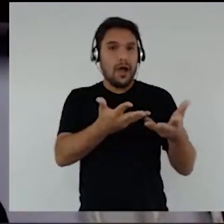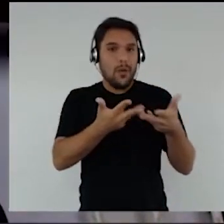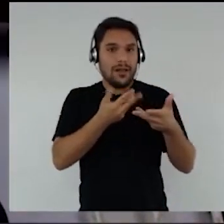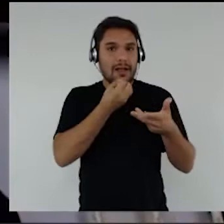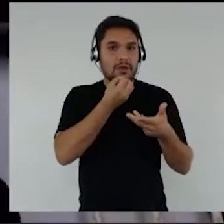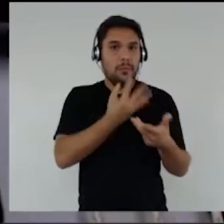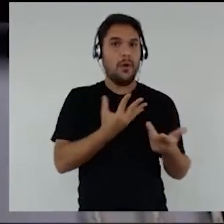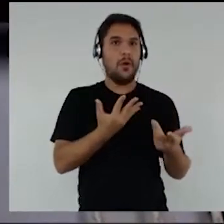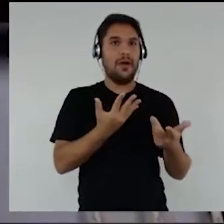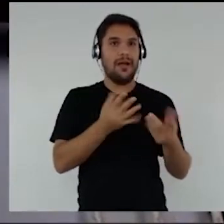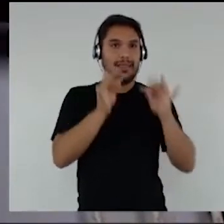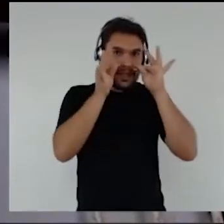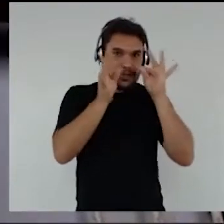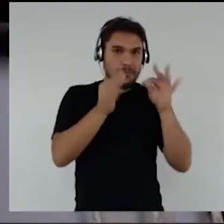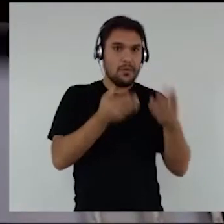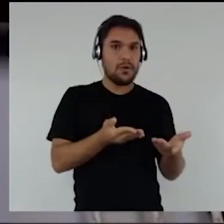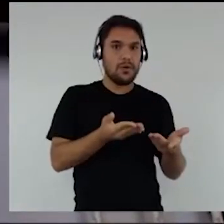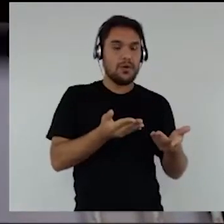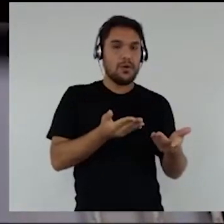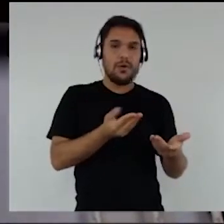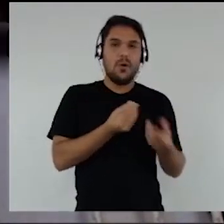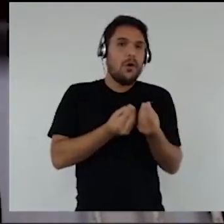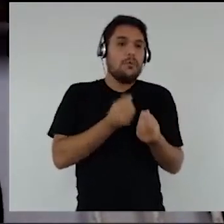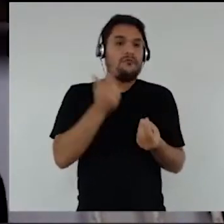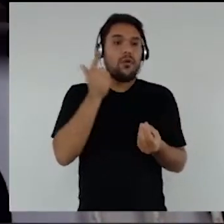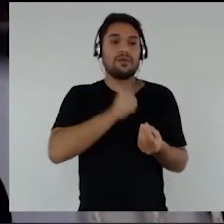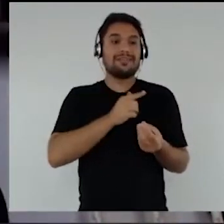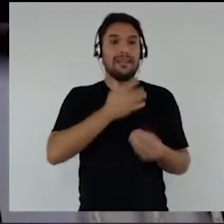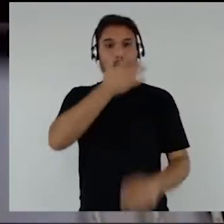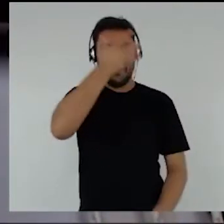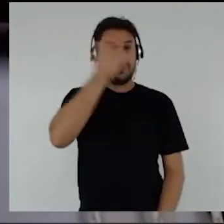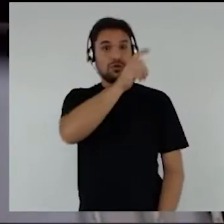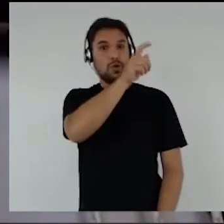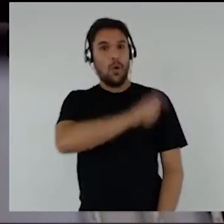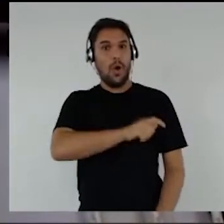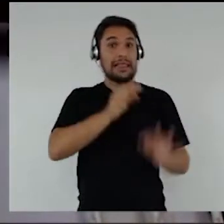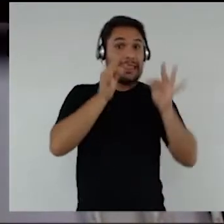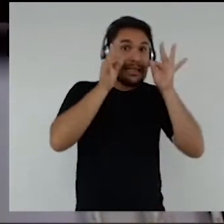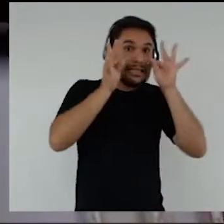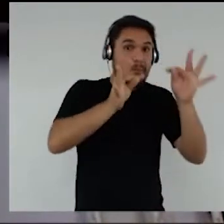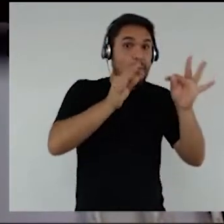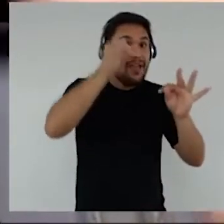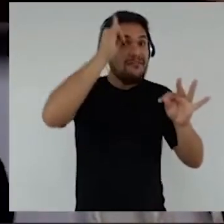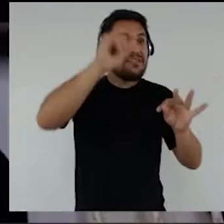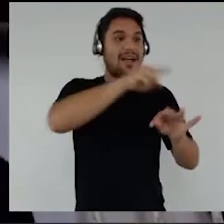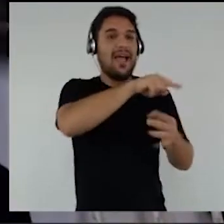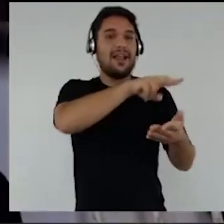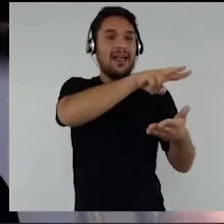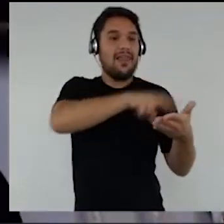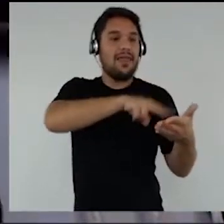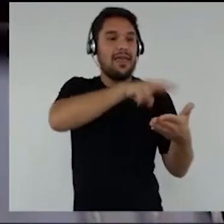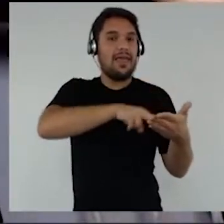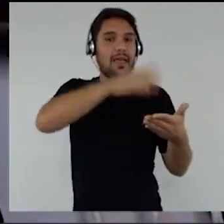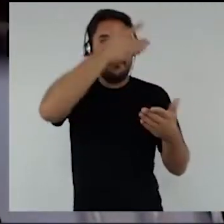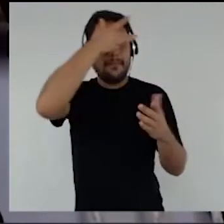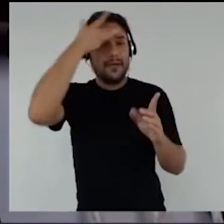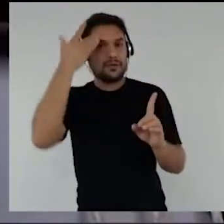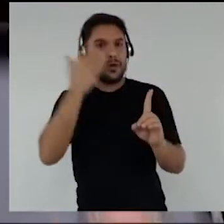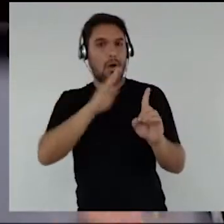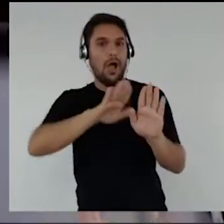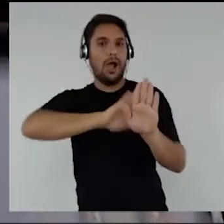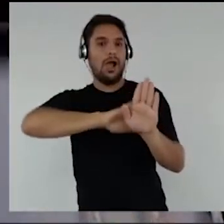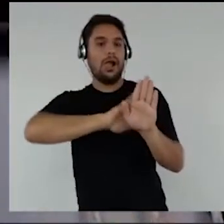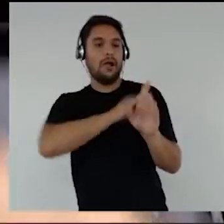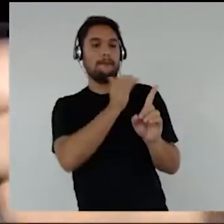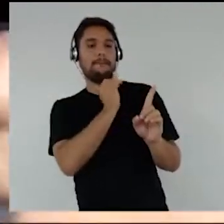numa instrução online? Quer dizer, aquela coisa óbvia, como é que eu vou garantir que a testemunha não está lendo? Como é que eu vou garantir que não tem ninguém no recinto ouvindo? Como